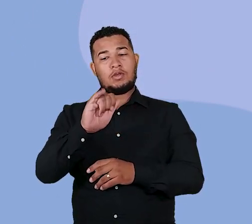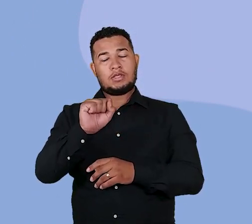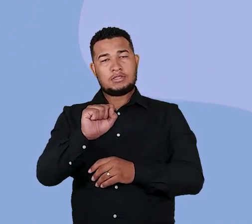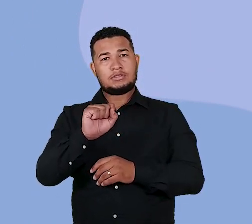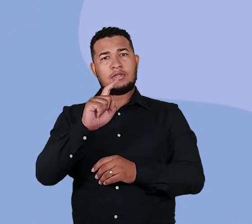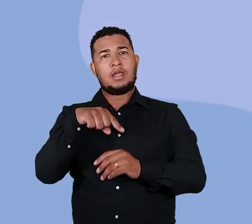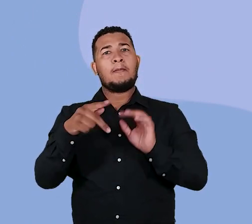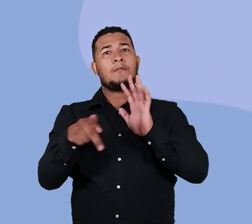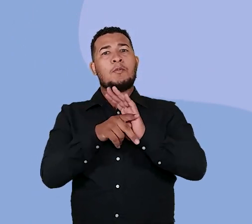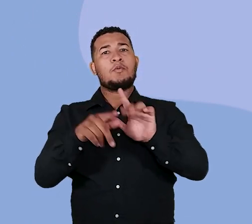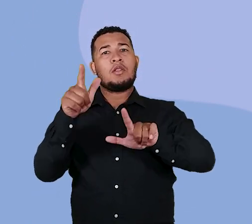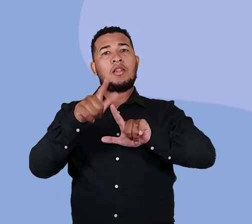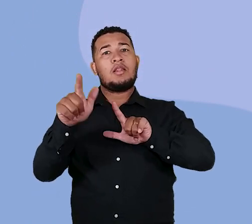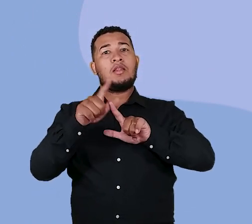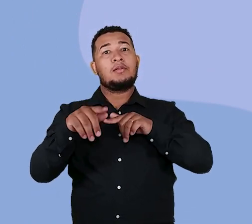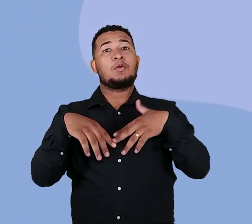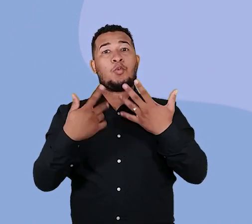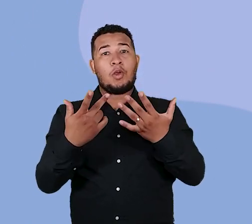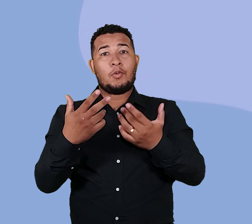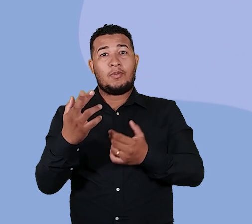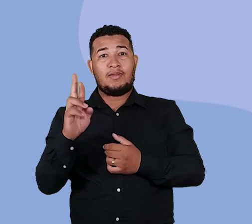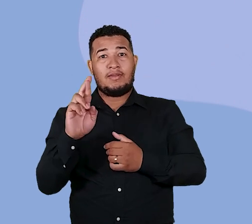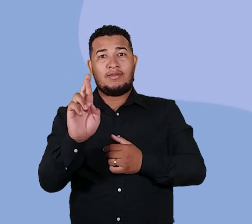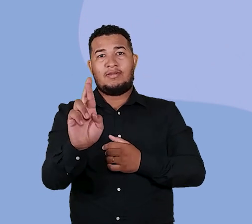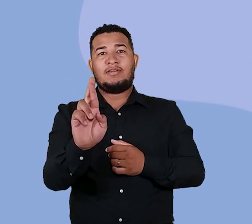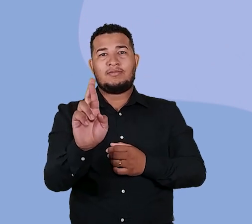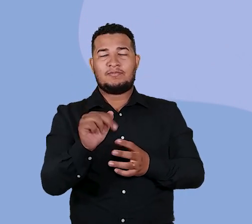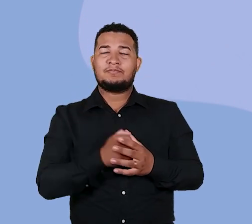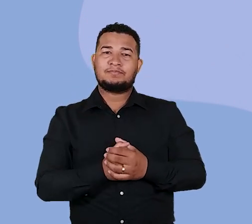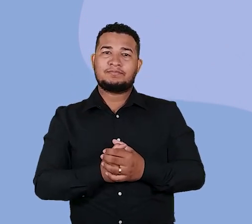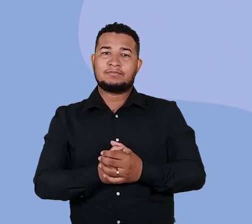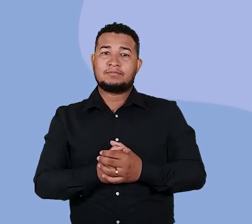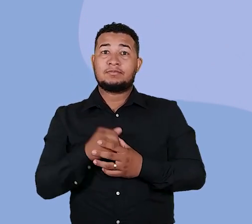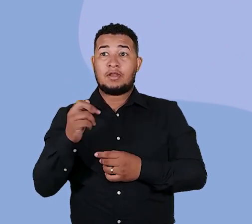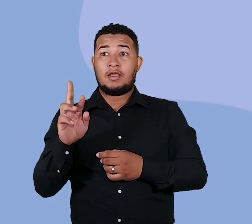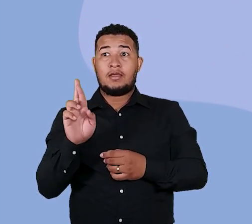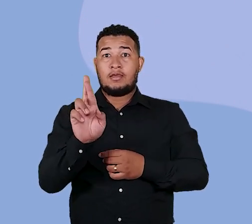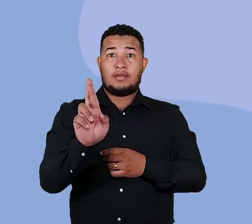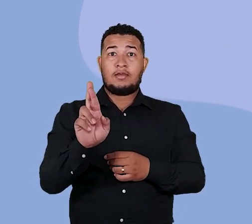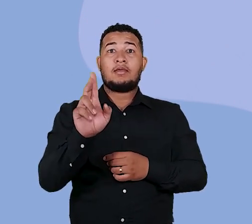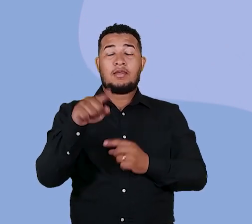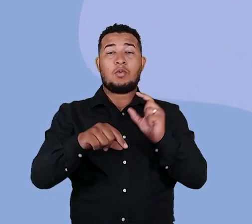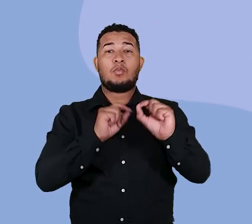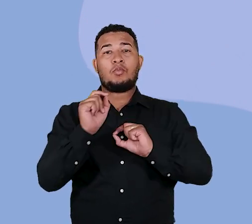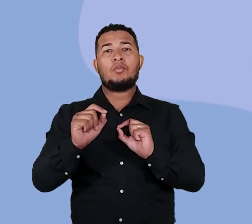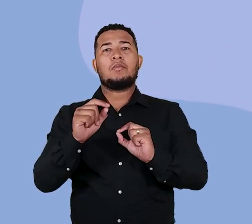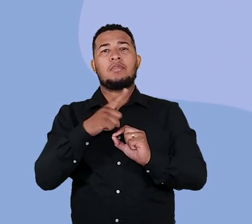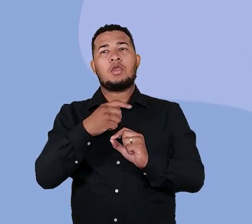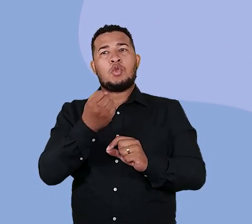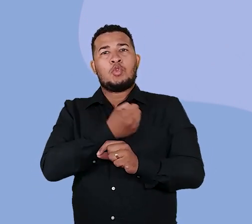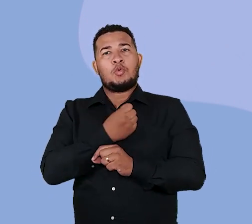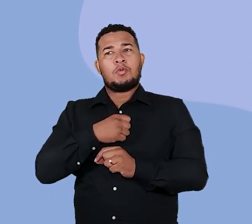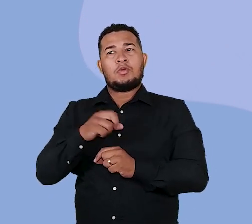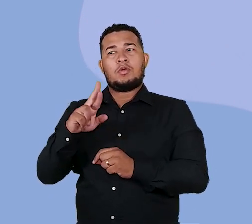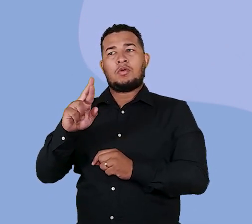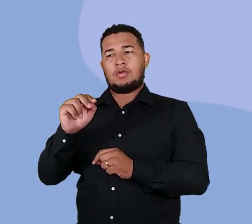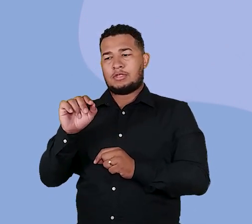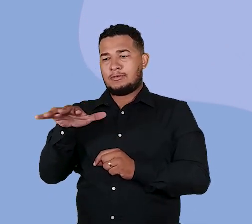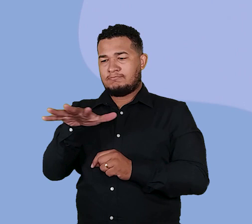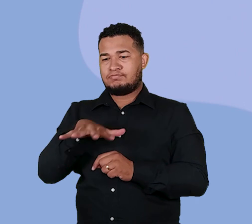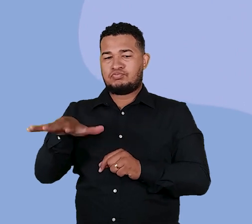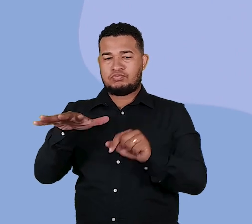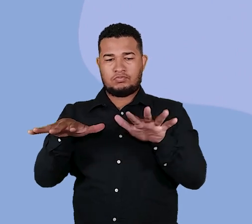são representados pela letra R. São reais a reunião dos números racionais com os